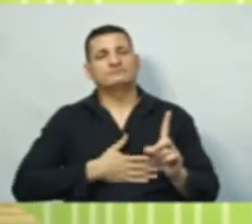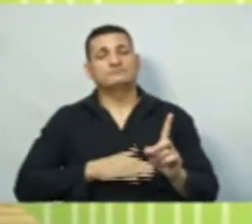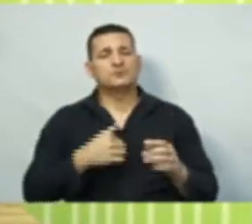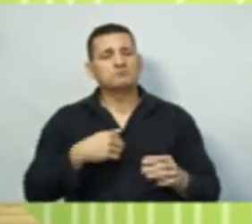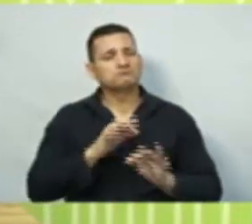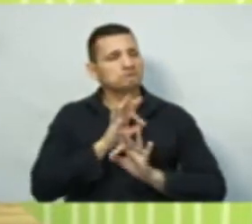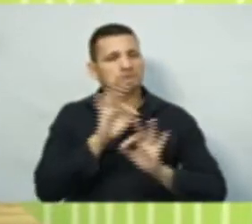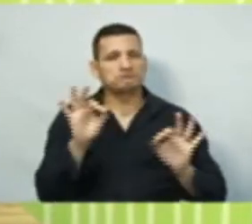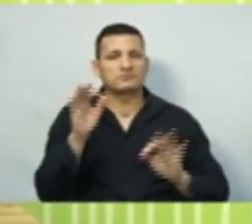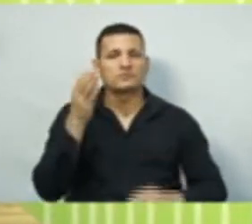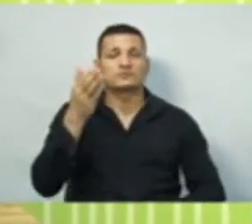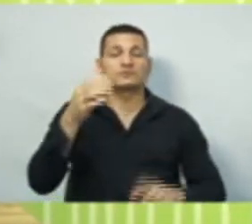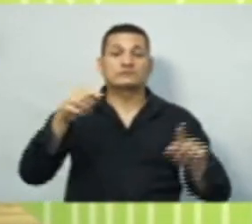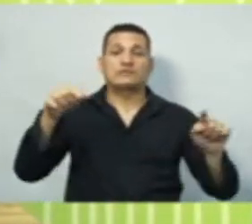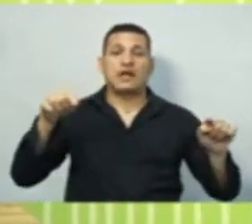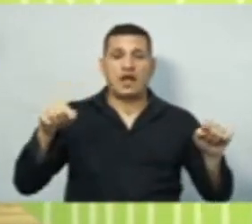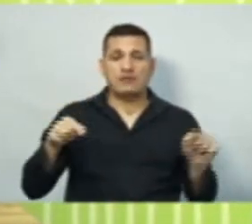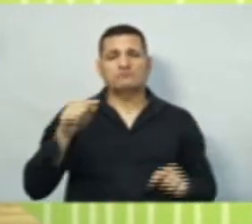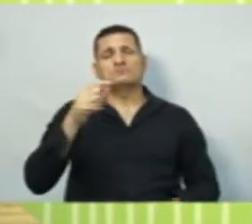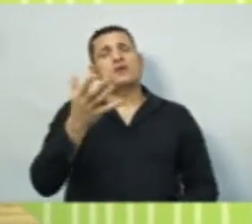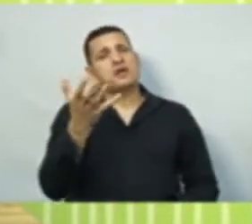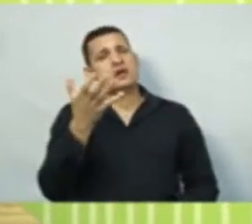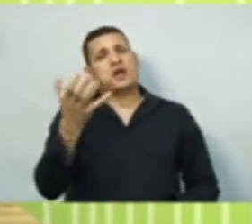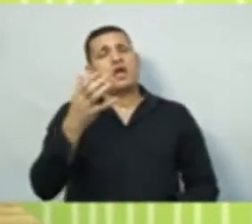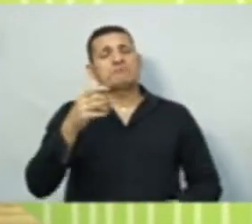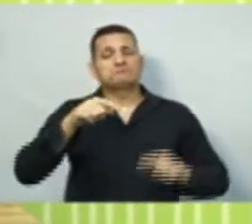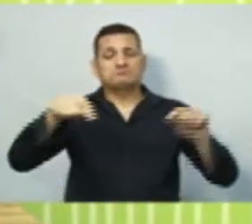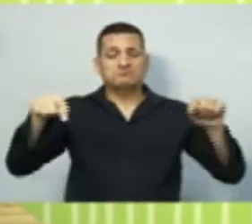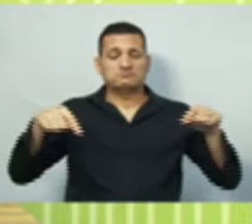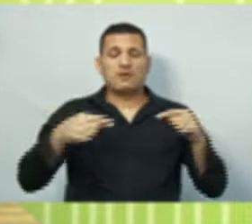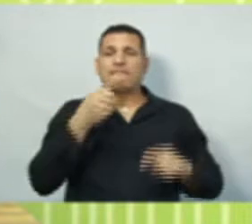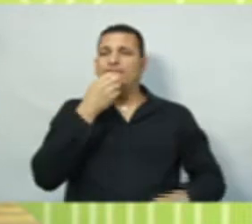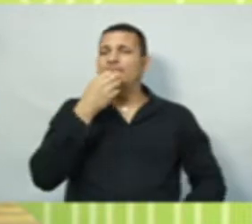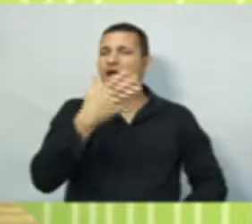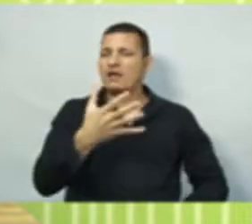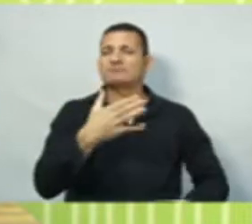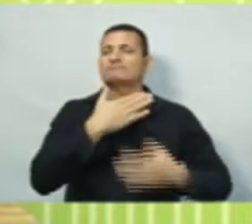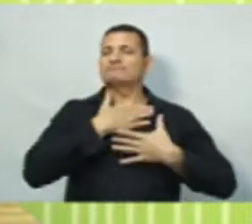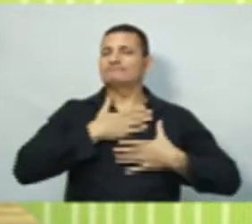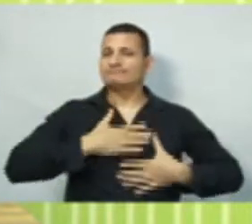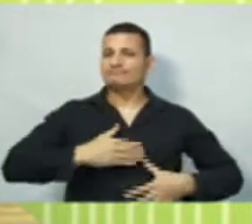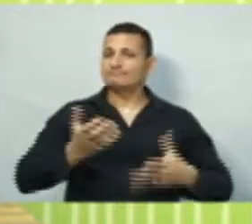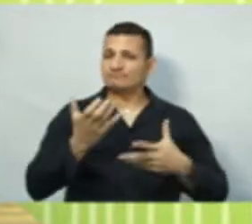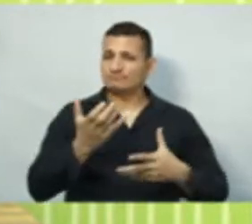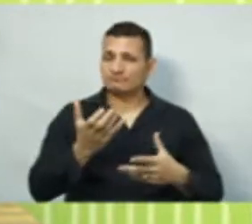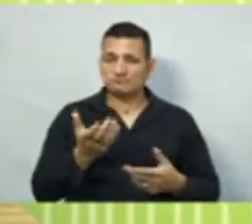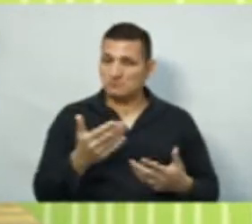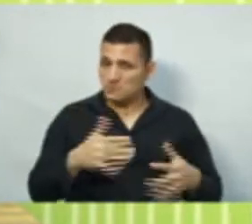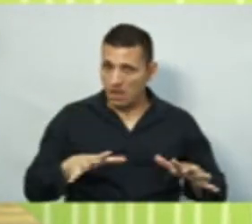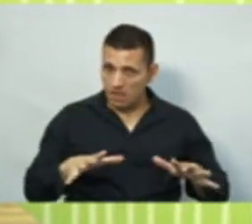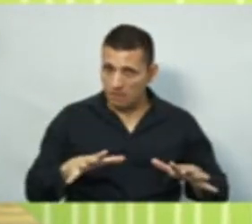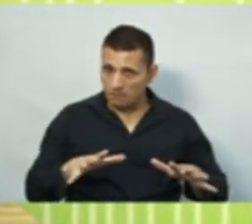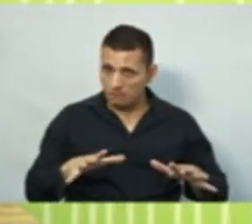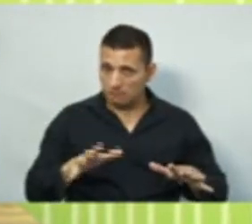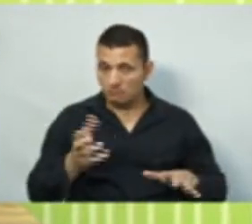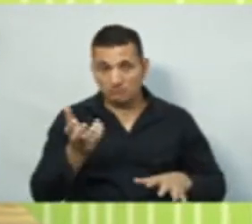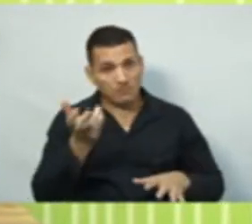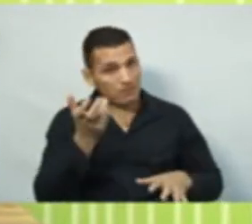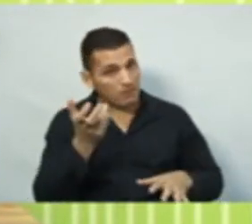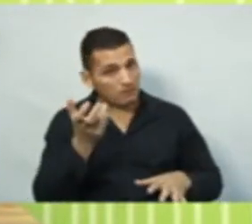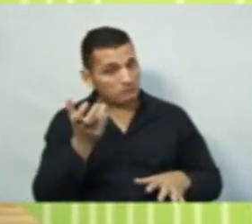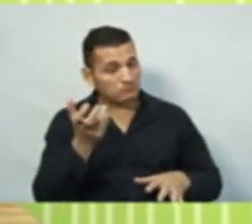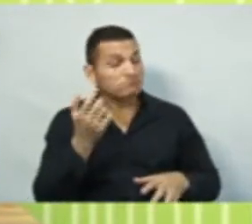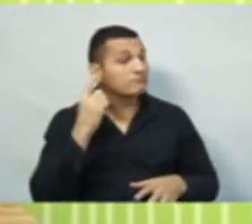de vocês querem o bem-estar da sala de aula, não querem? Não? Alguém? Quero ouvir um